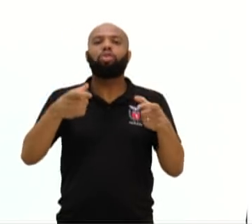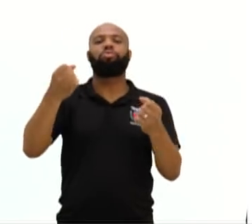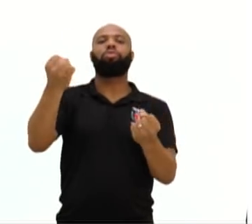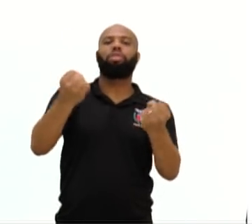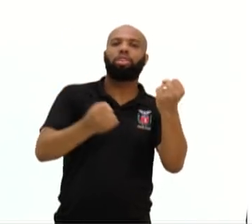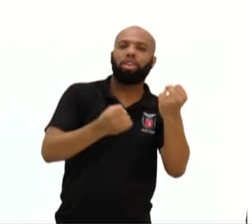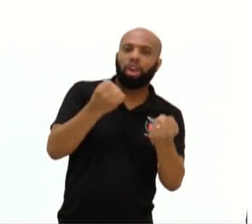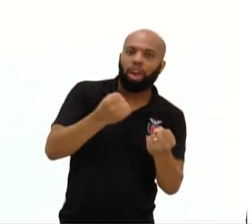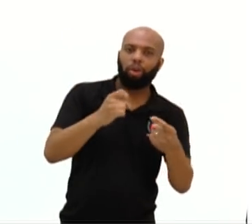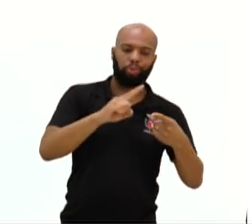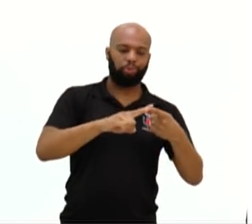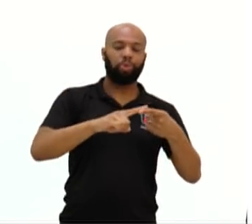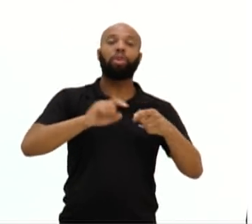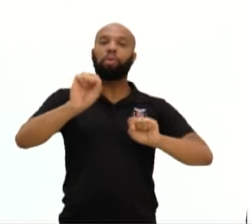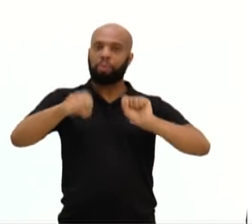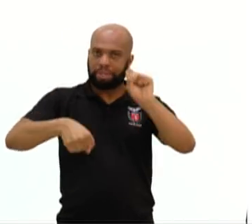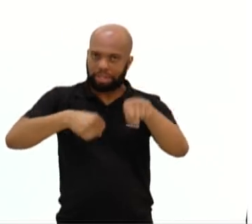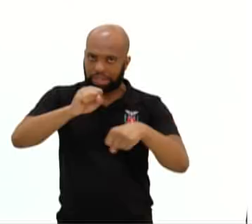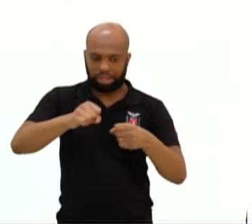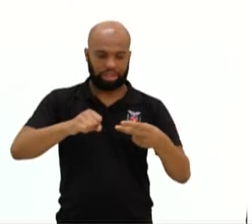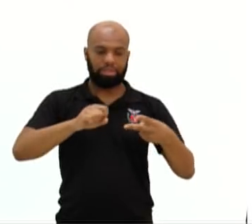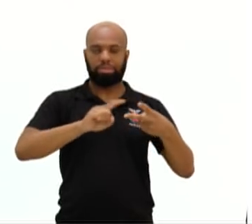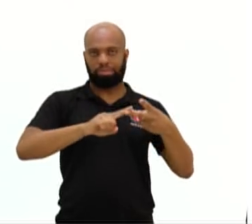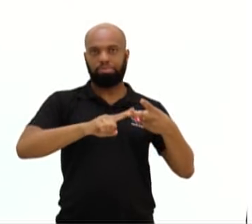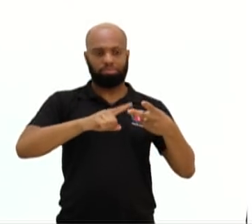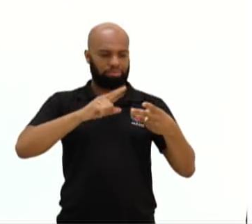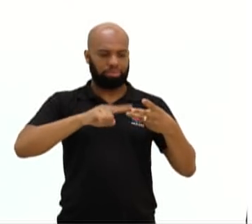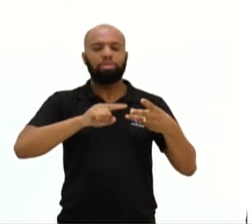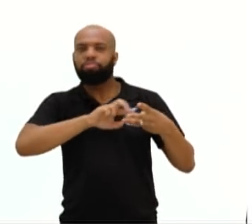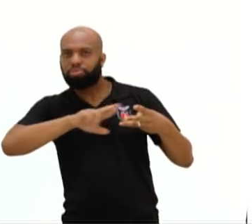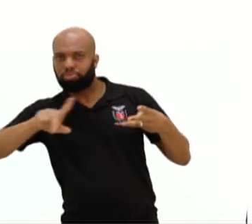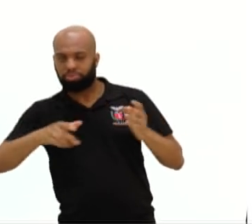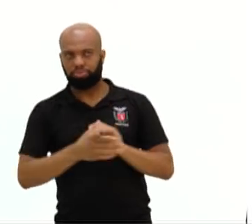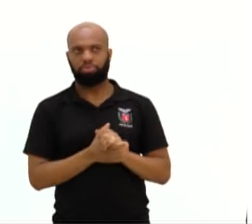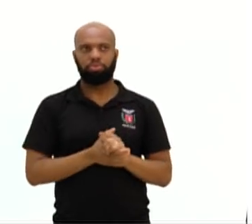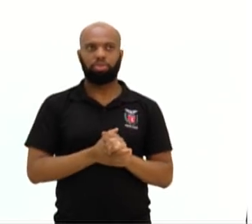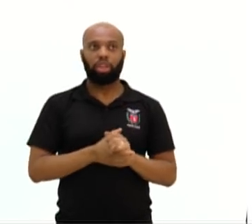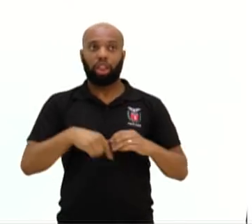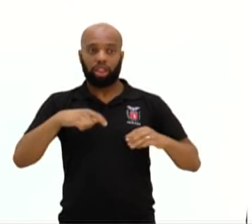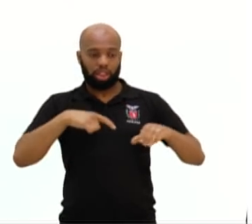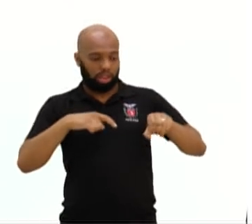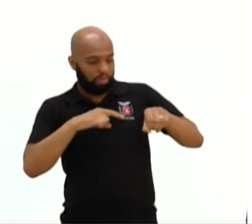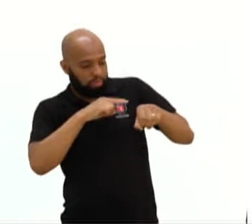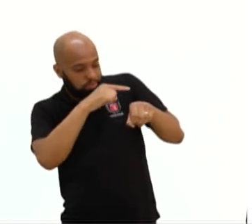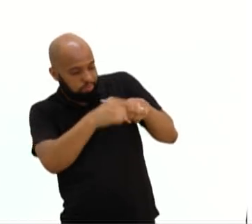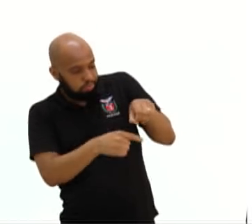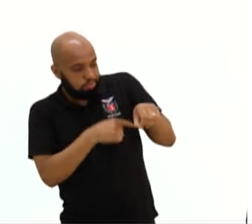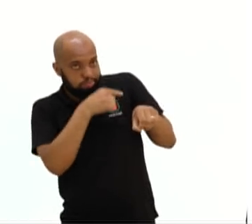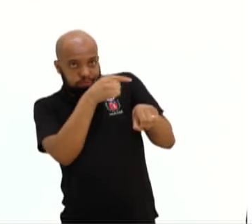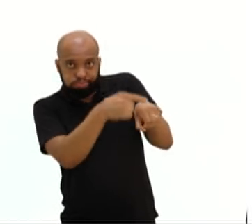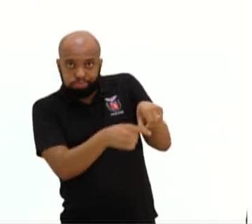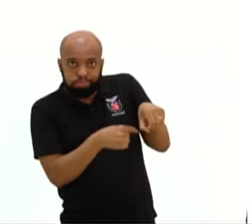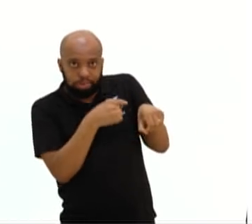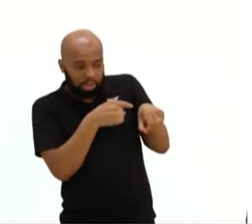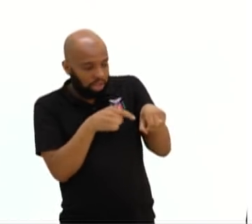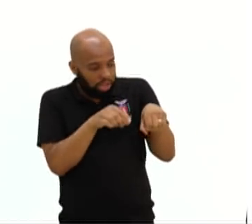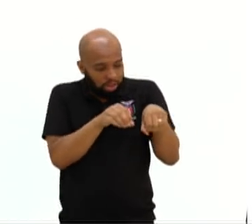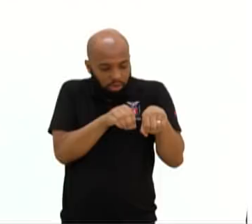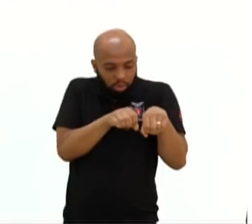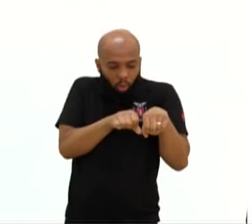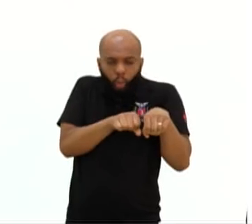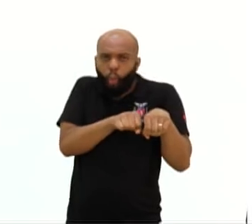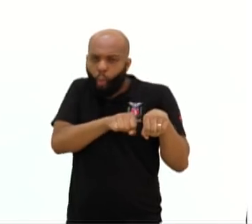Então, nós temos um eixo de sustentação, onde a gente tem interligado uma roda que tem um diâmetro muito maior